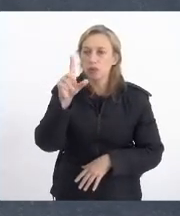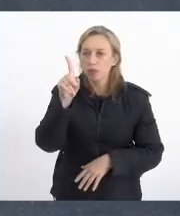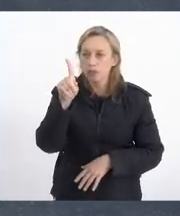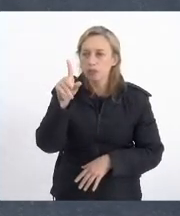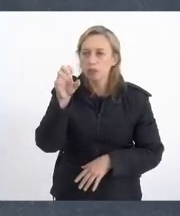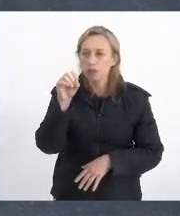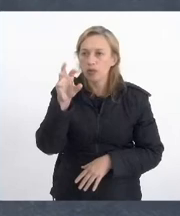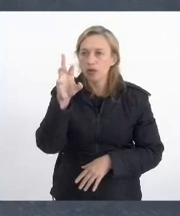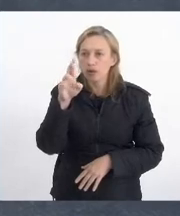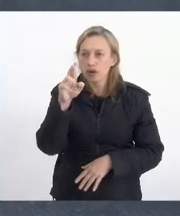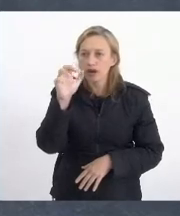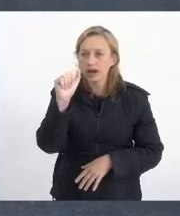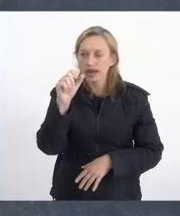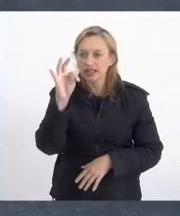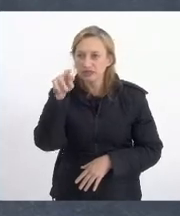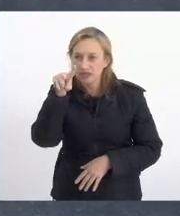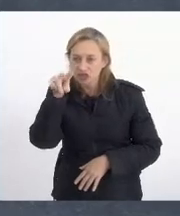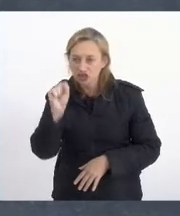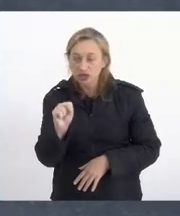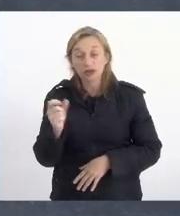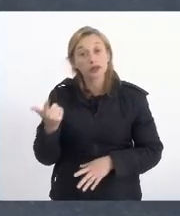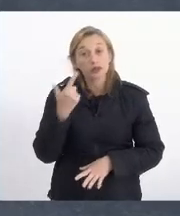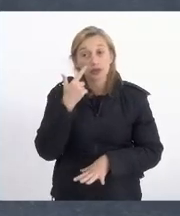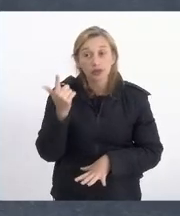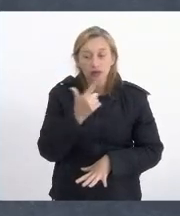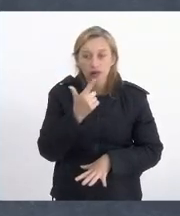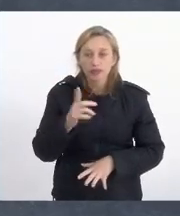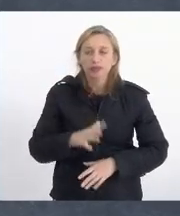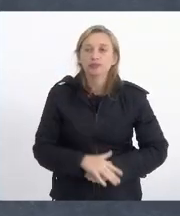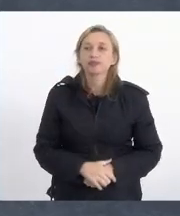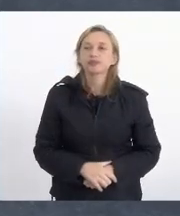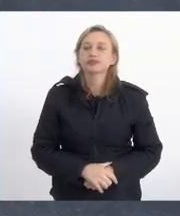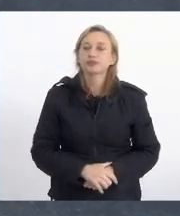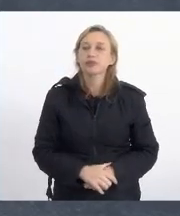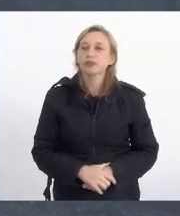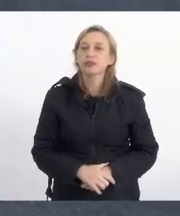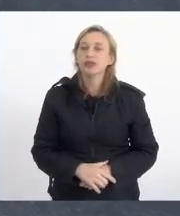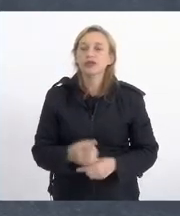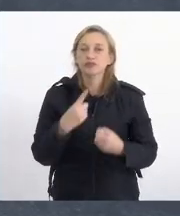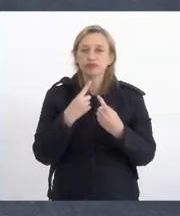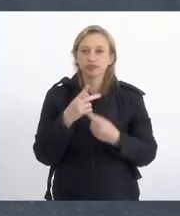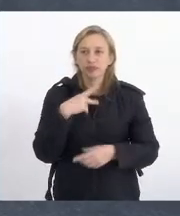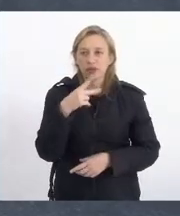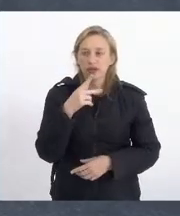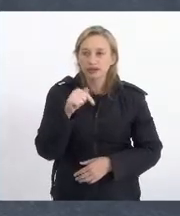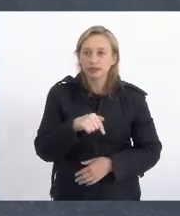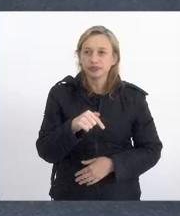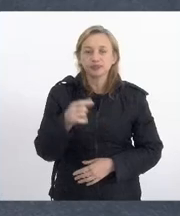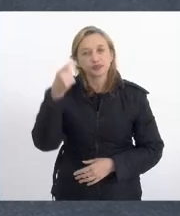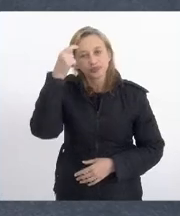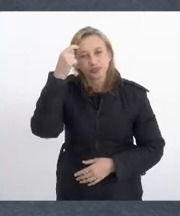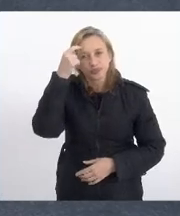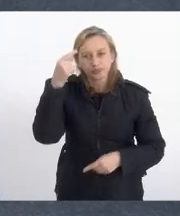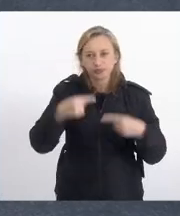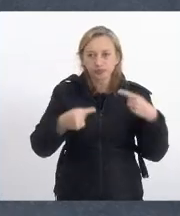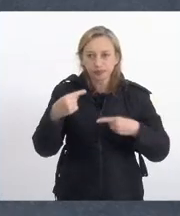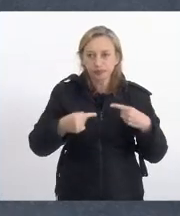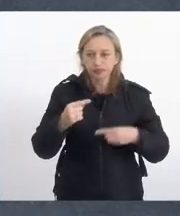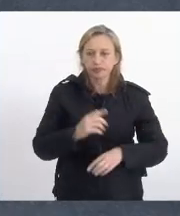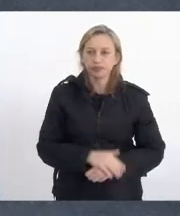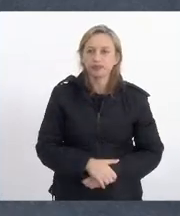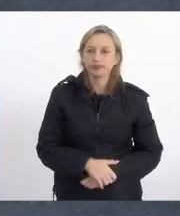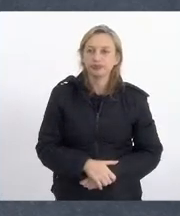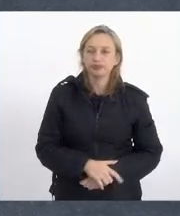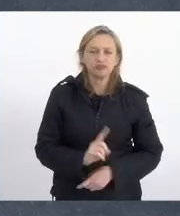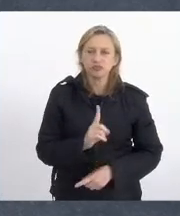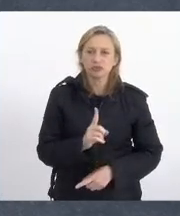Vamos lá. Senhores, vamos entrar na esfera, eu vou fazer um discurso aqui de consciência política, não necessariamente um